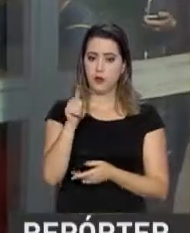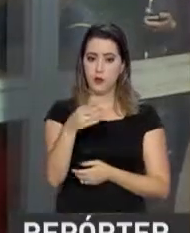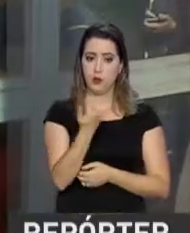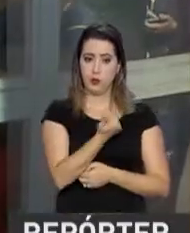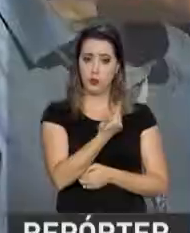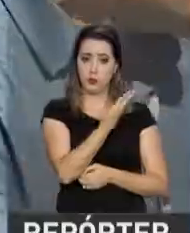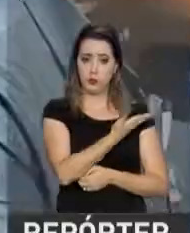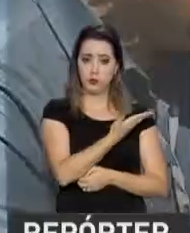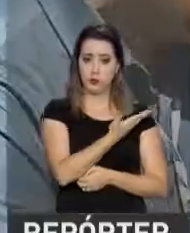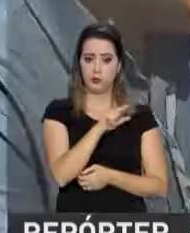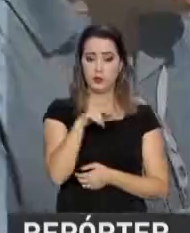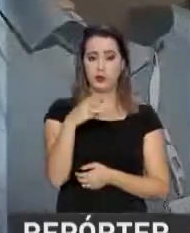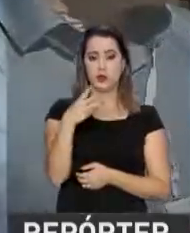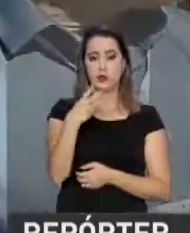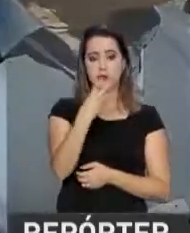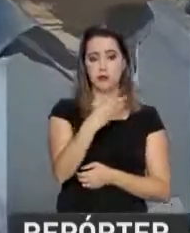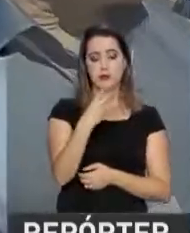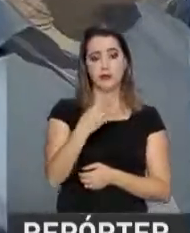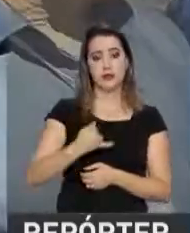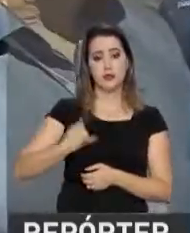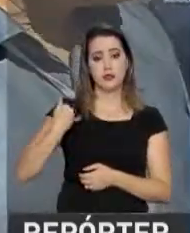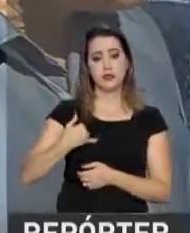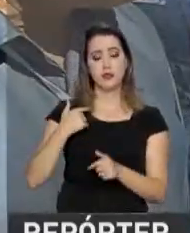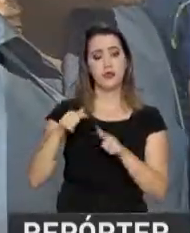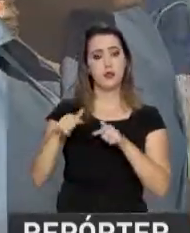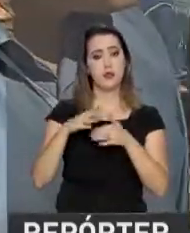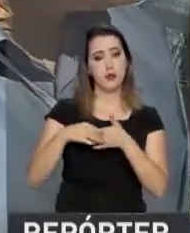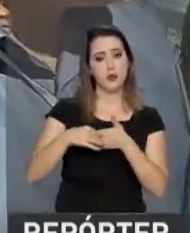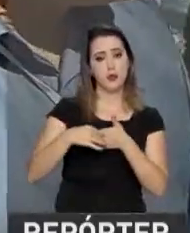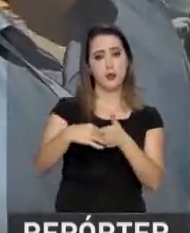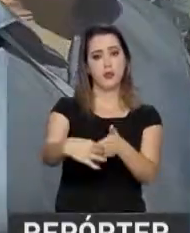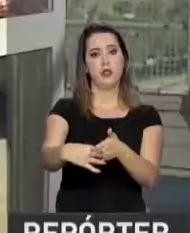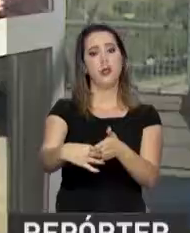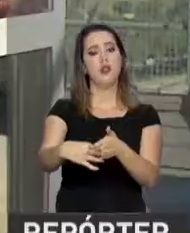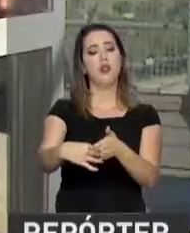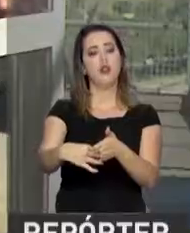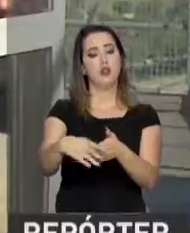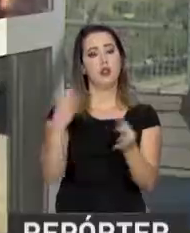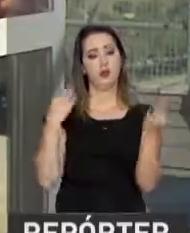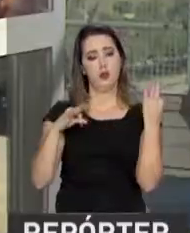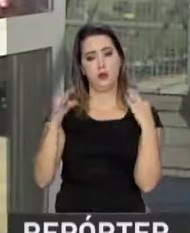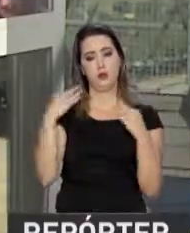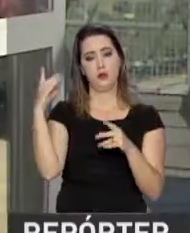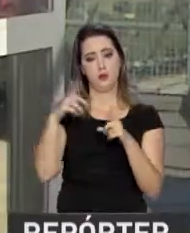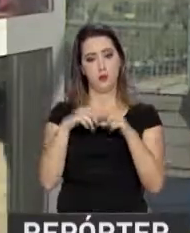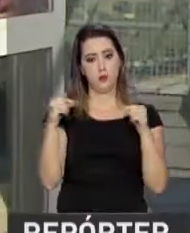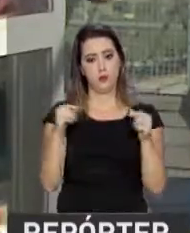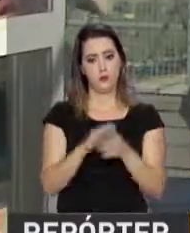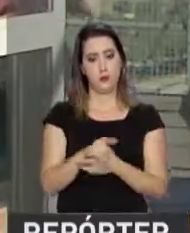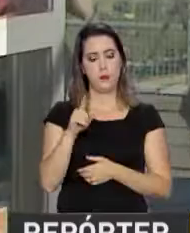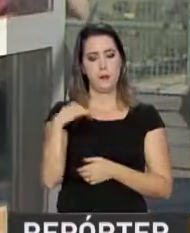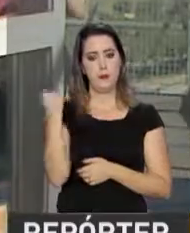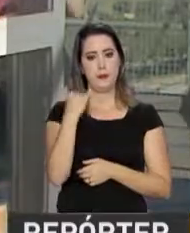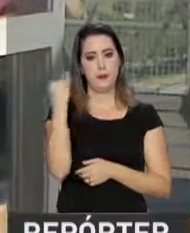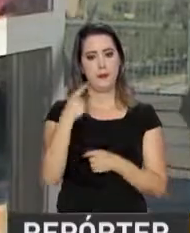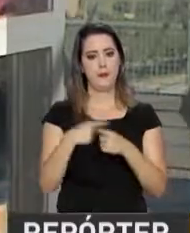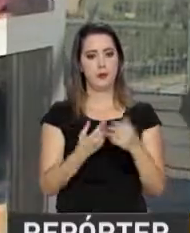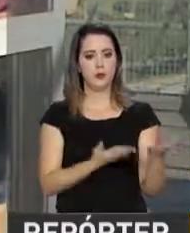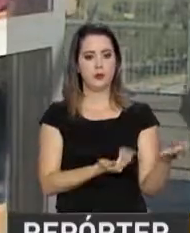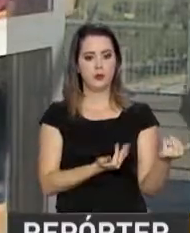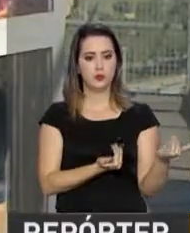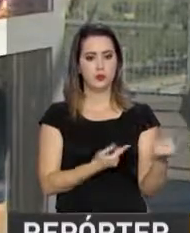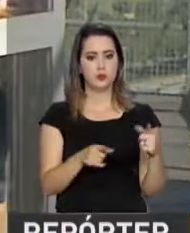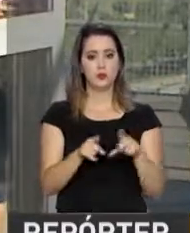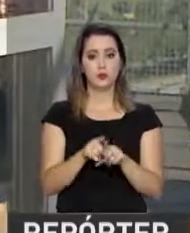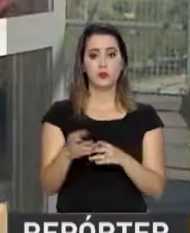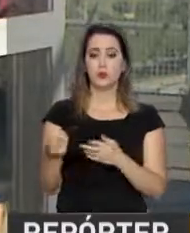do Roberto, que há 33 anos trabalha como guia turístico em Brasília. É um mercado importantíssimo, principalmente para os jovens, né,